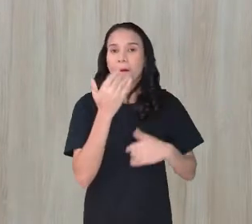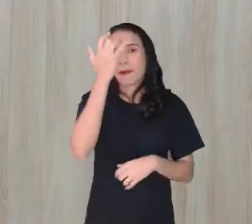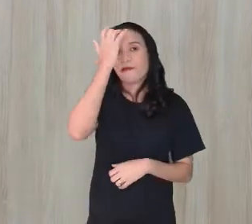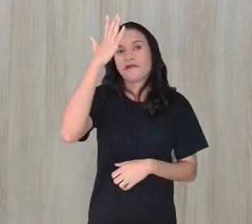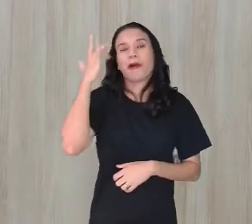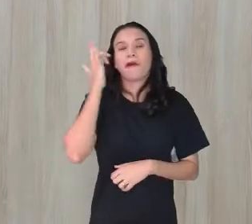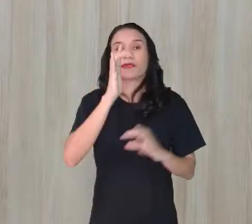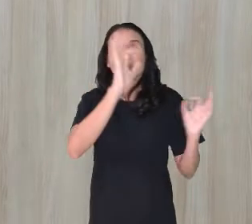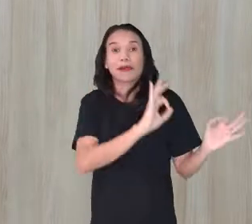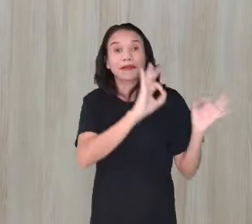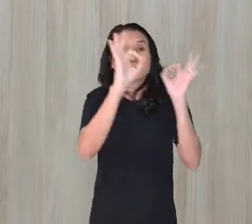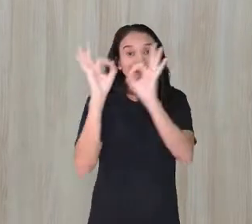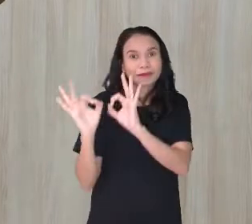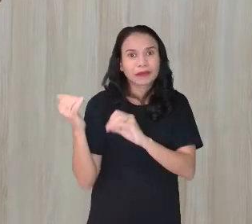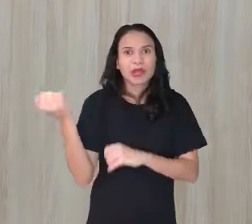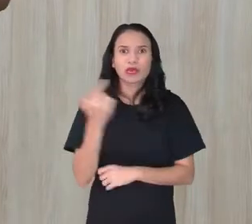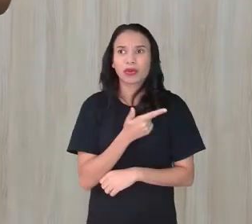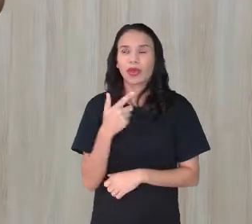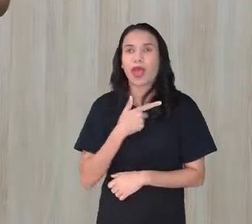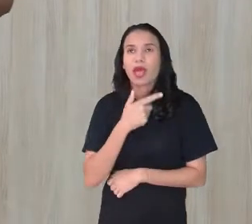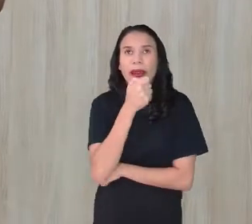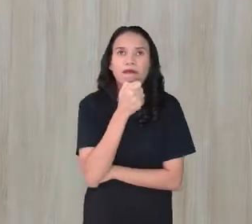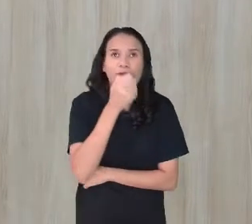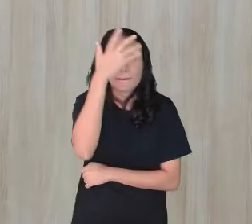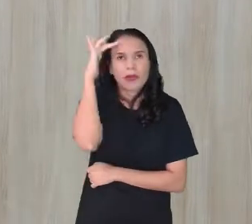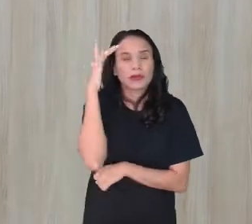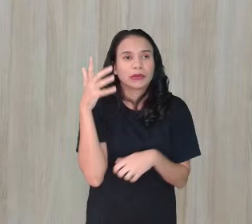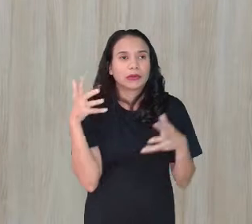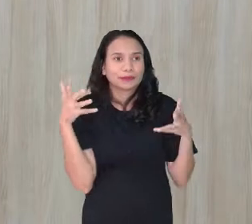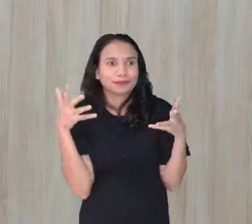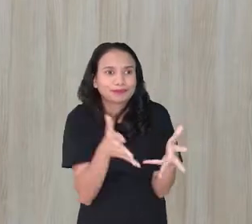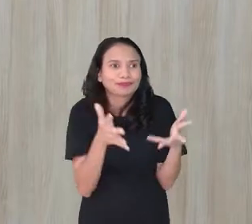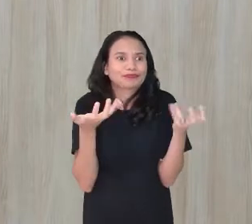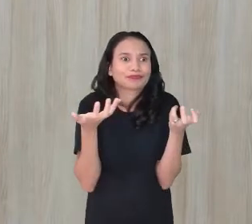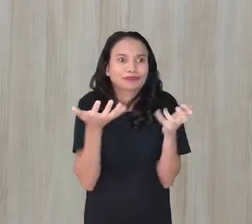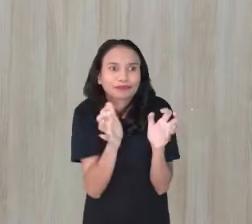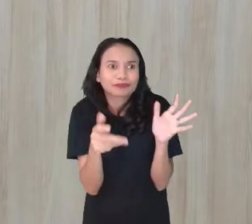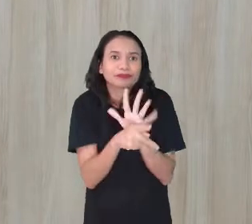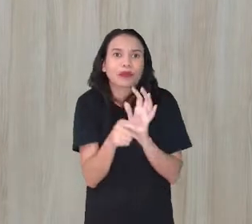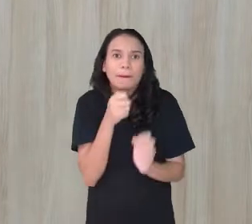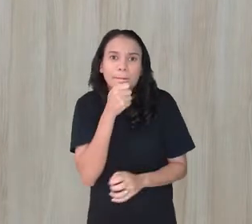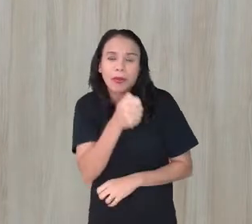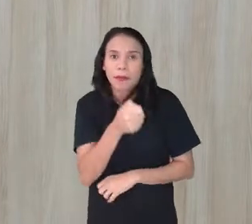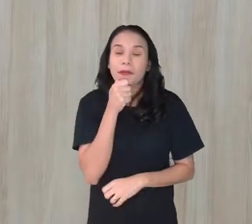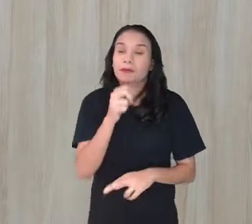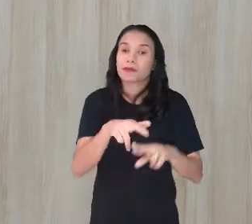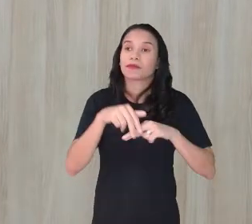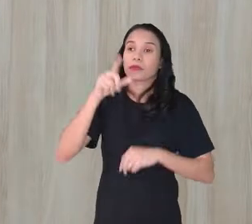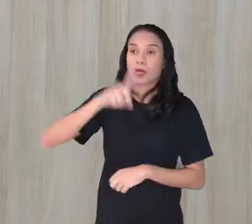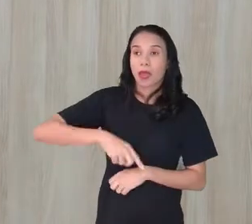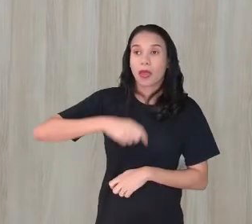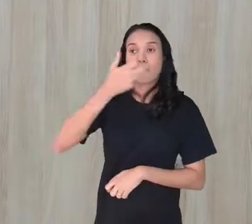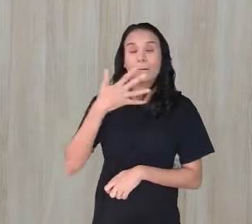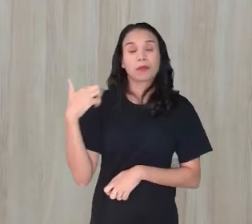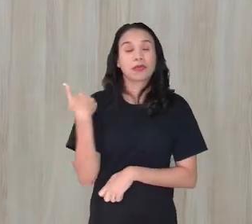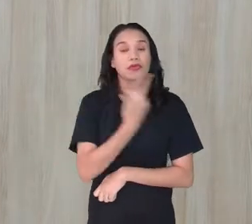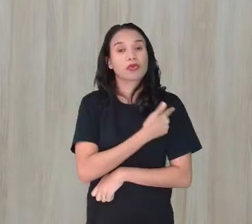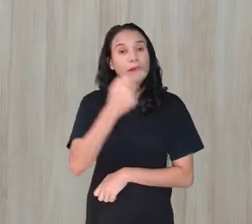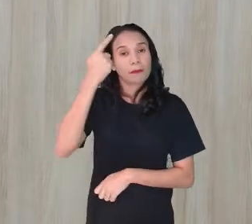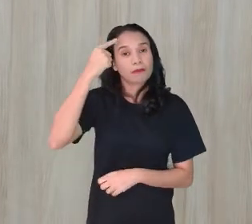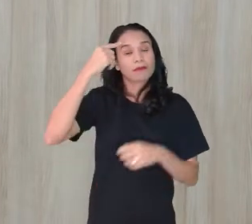de ser assistida do que uma entrevista que a pessoa não quer fornecer as informações. Então, é sempre bom pensar